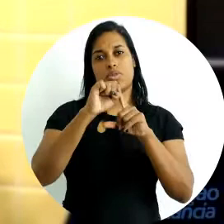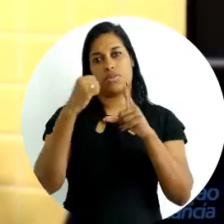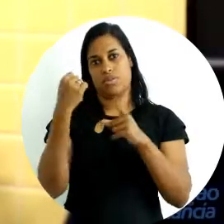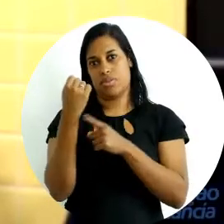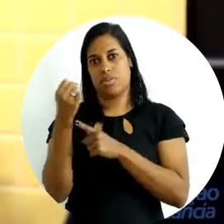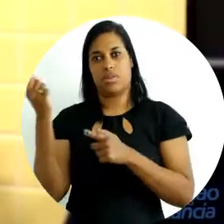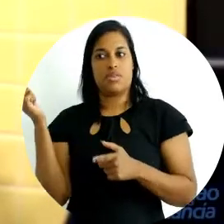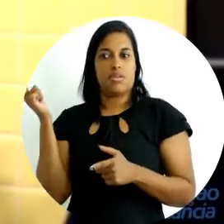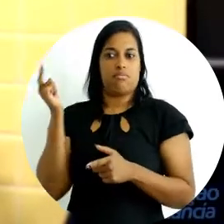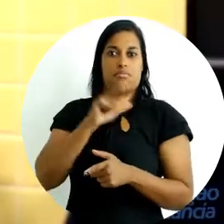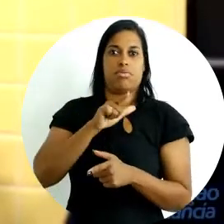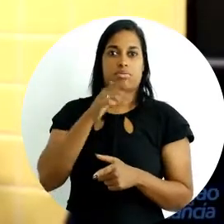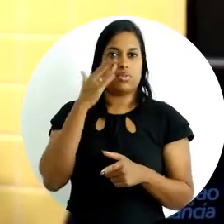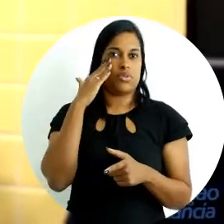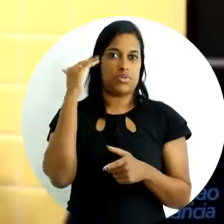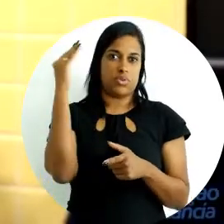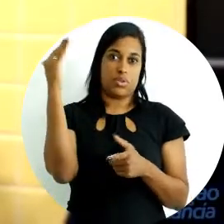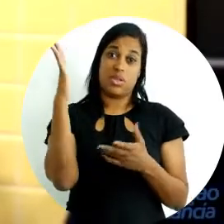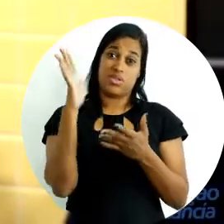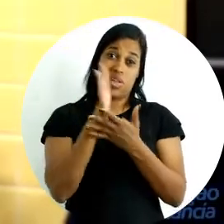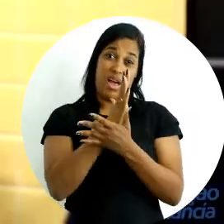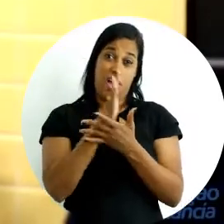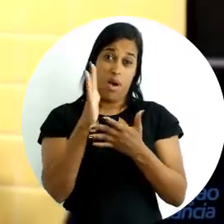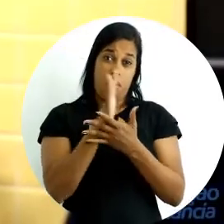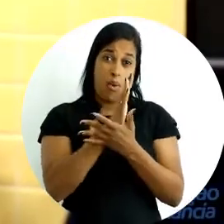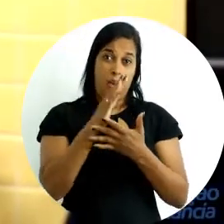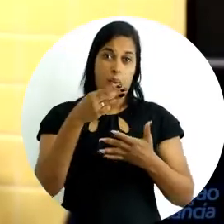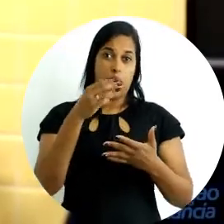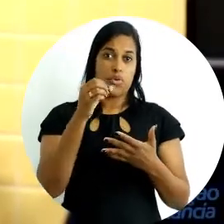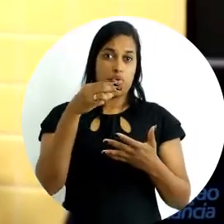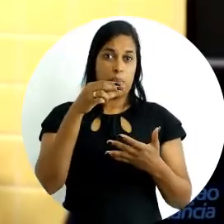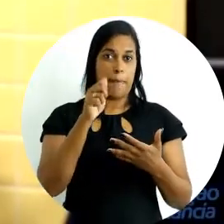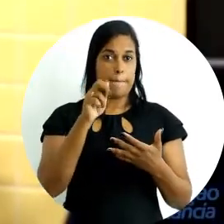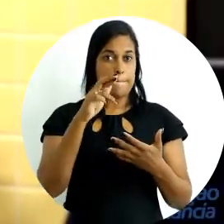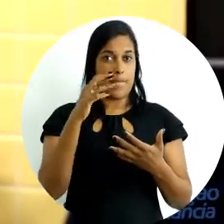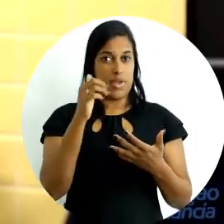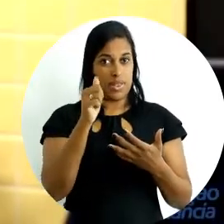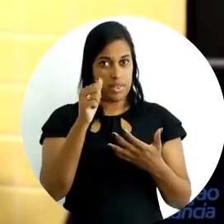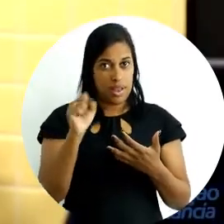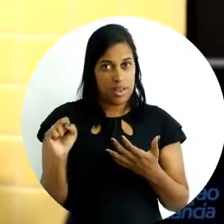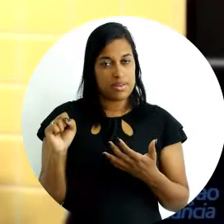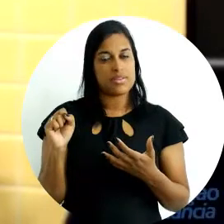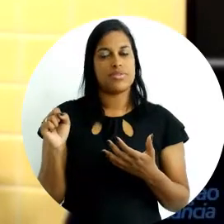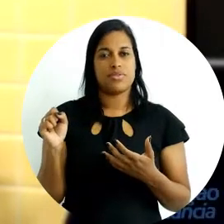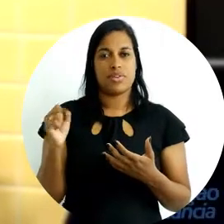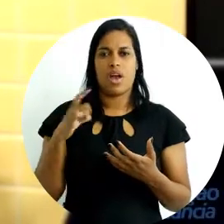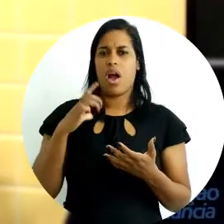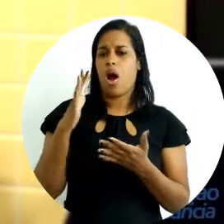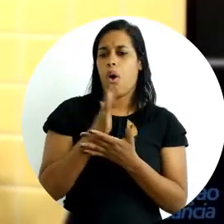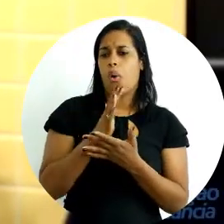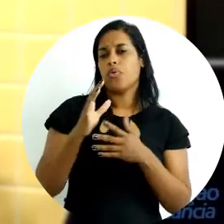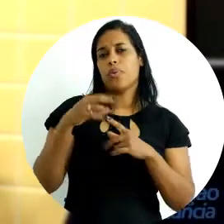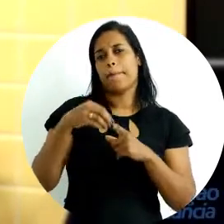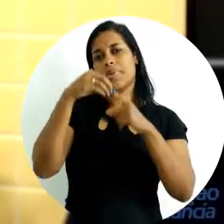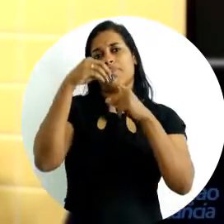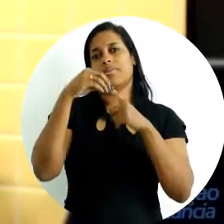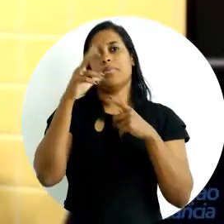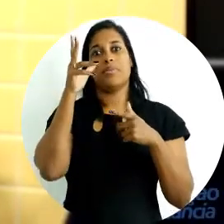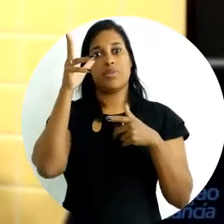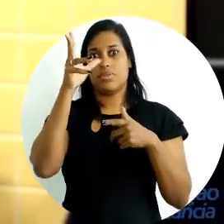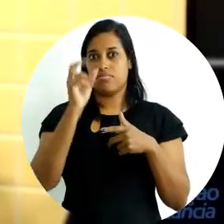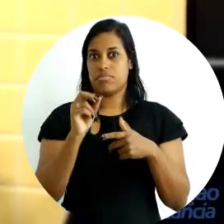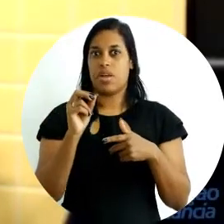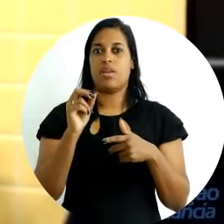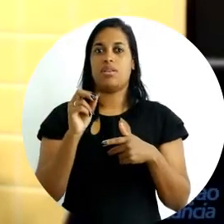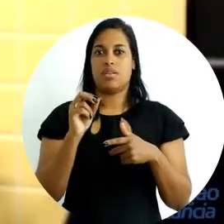que a sociedade alcançasse o progresso. Alguns monarcas da época, eles adotaram alguns princípios das